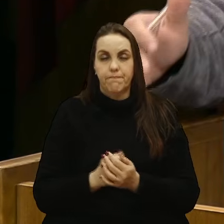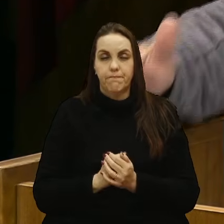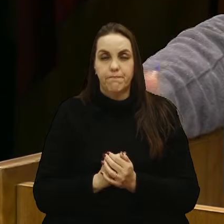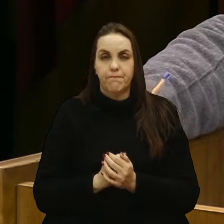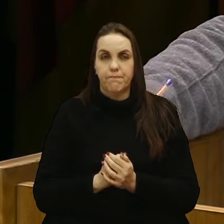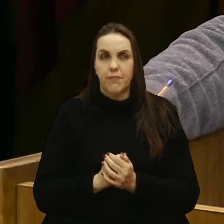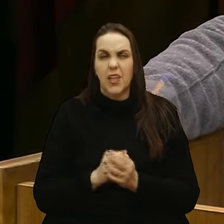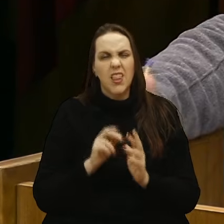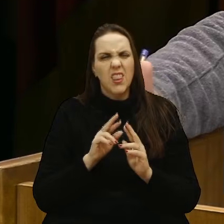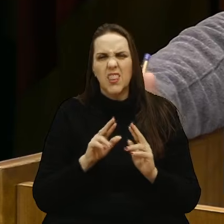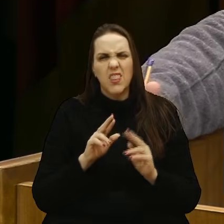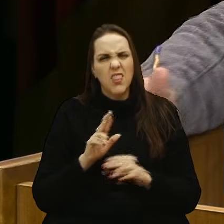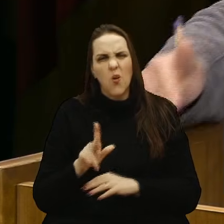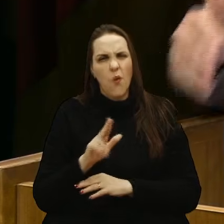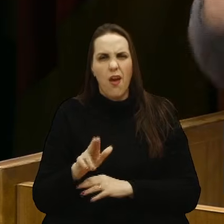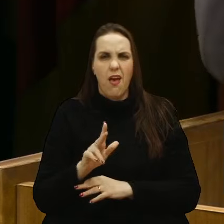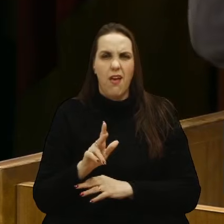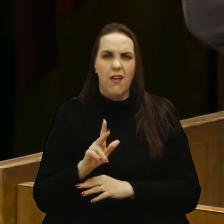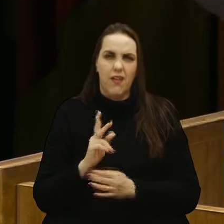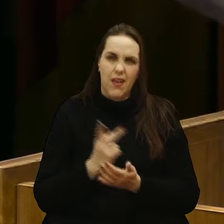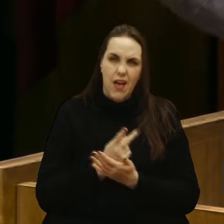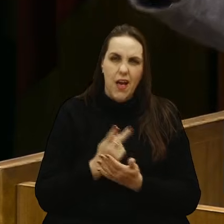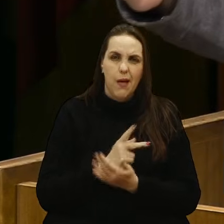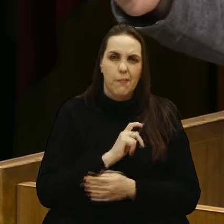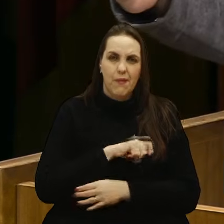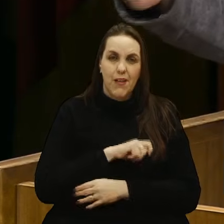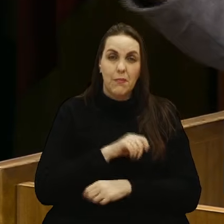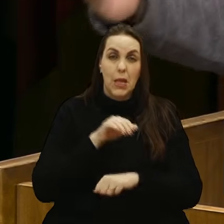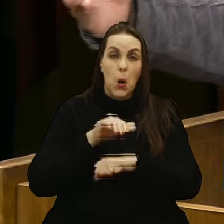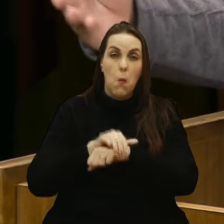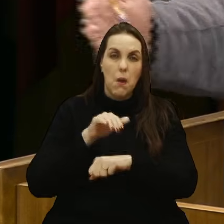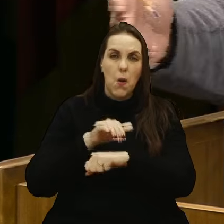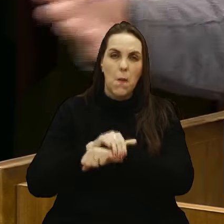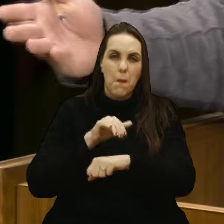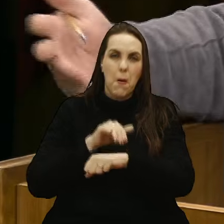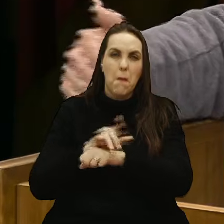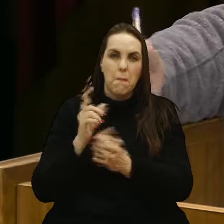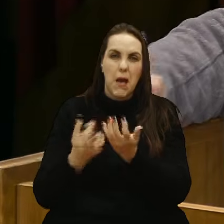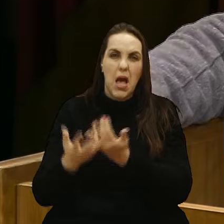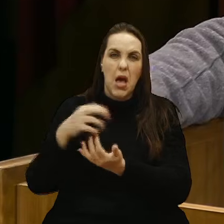não é por maldade, mas acaba ocupando a Codeca. E